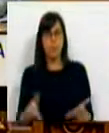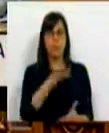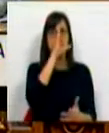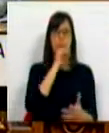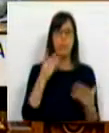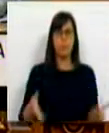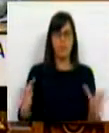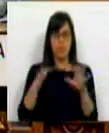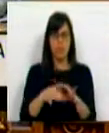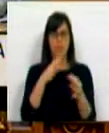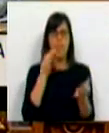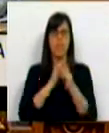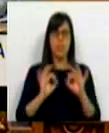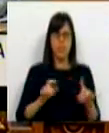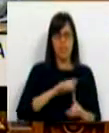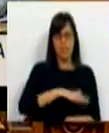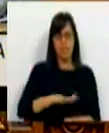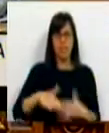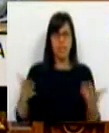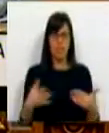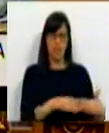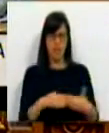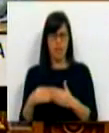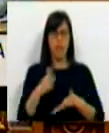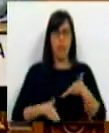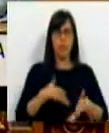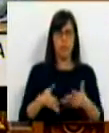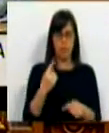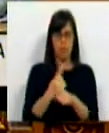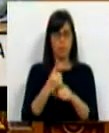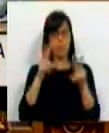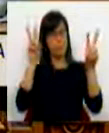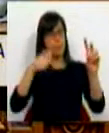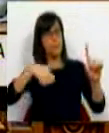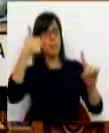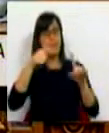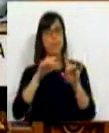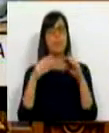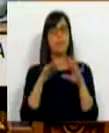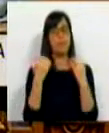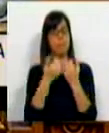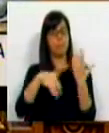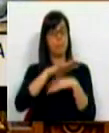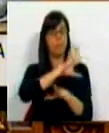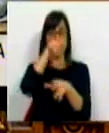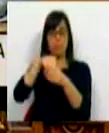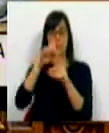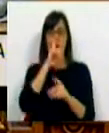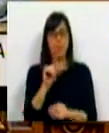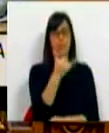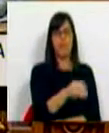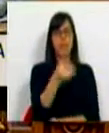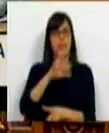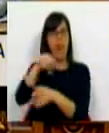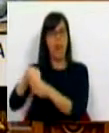Governo relativamente à excelência científica, à liderança industrial e também aos desígnios societais que estão agregados ao Horizonte